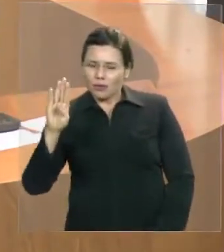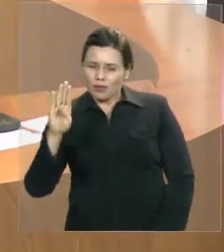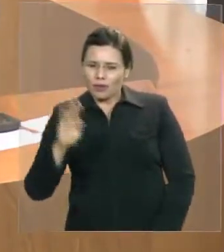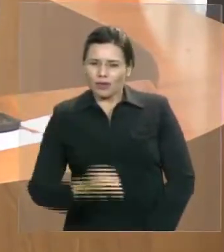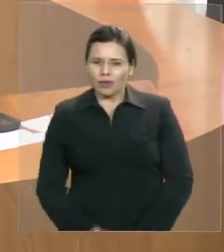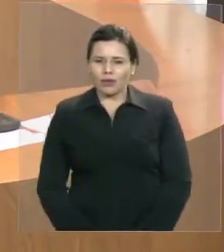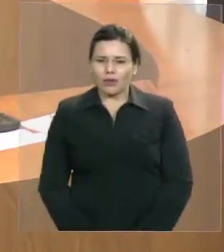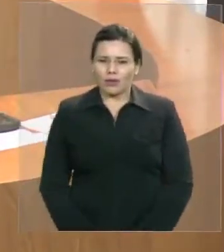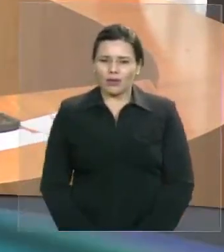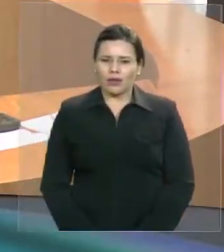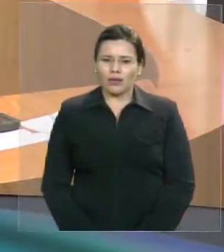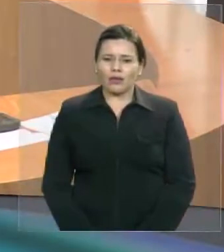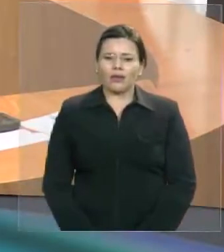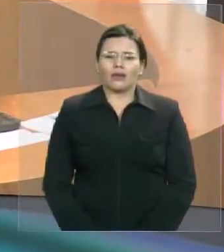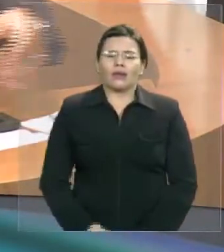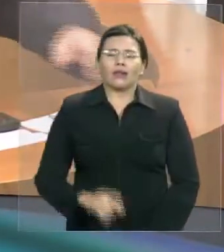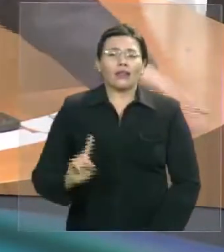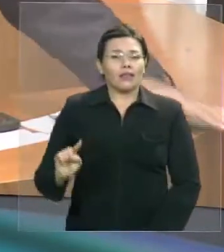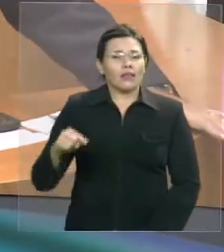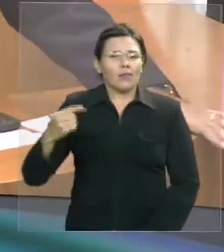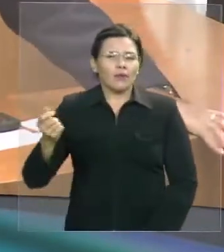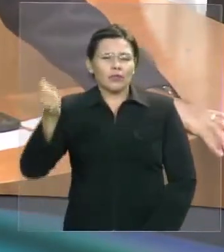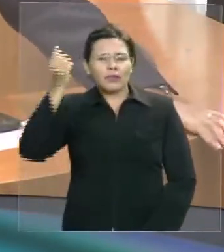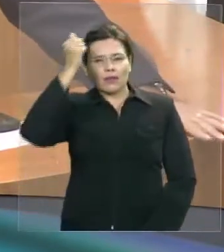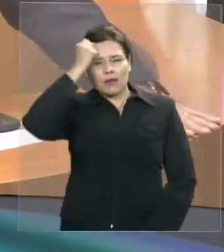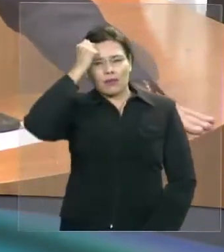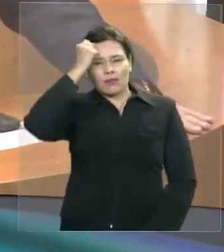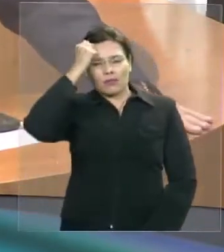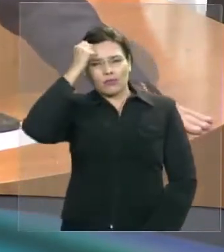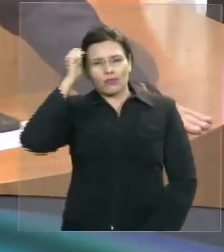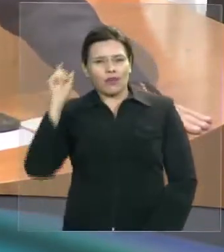Rosângela Curado. E o que aconteceu em Pinheiro?